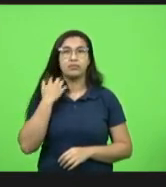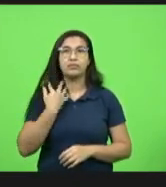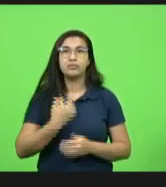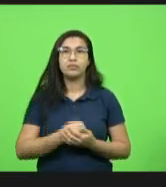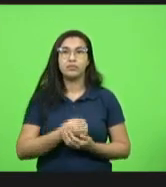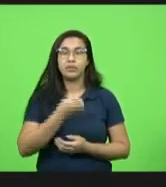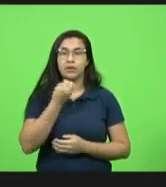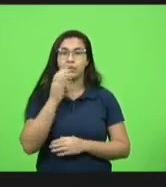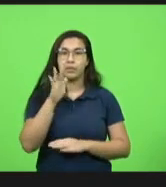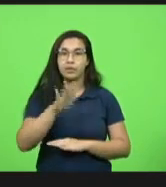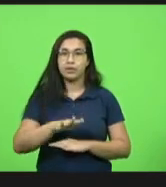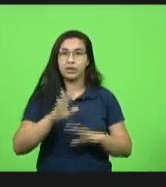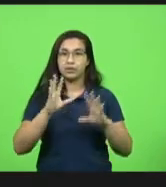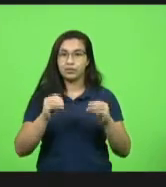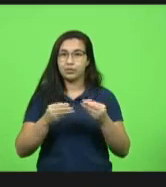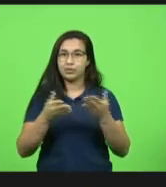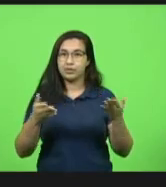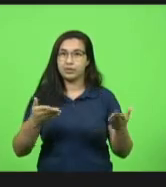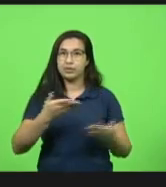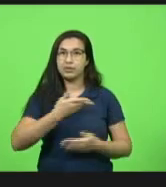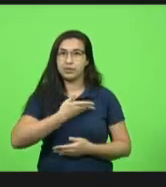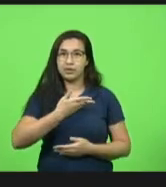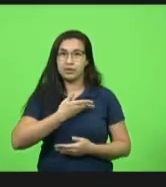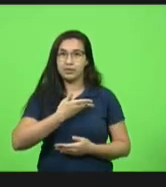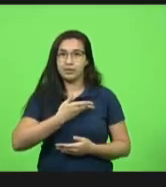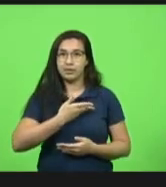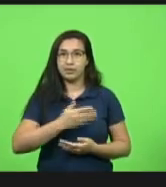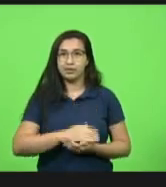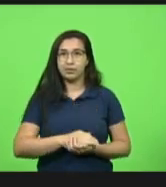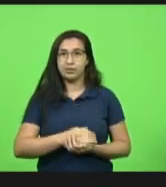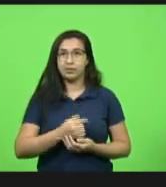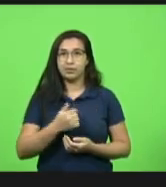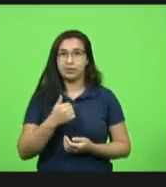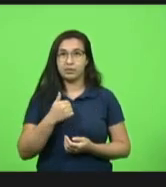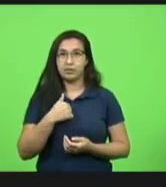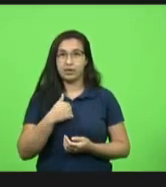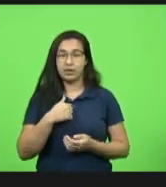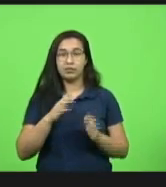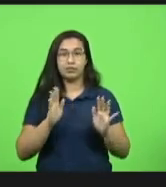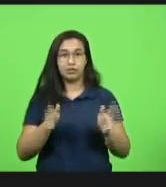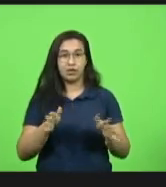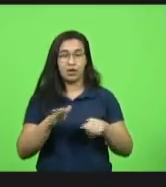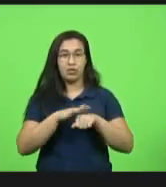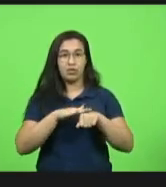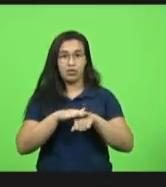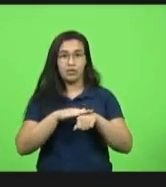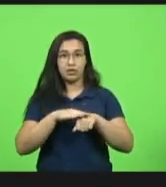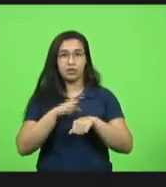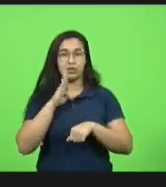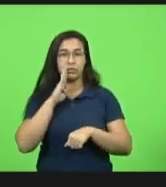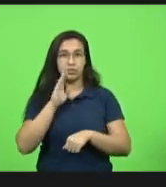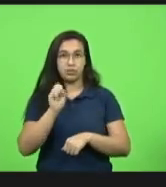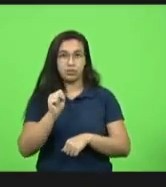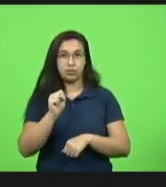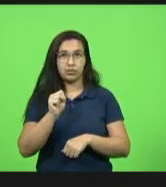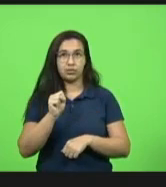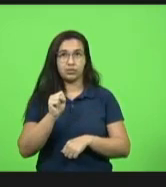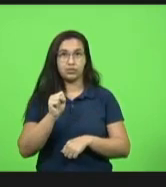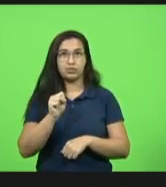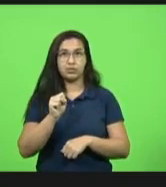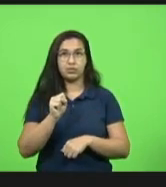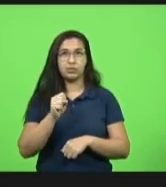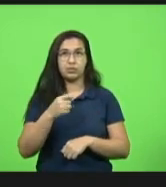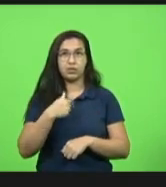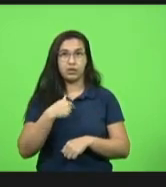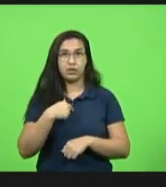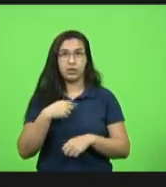Boa tarde a todos os colegas. Eu já falei com o deputado Bruno algum tempo atrás que eu sou, no